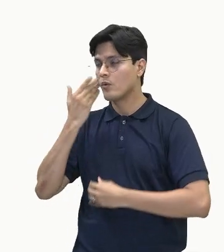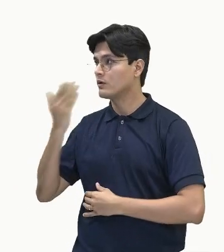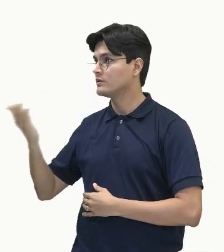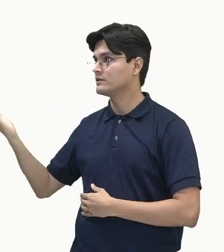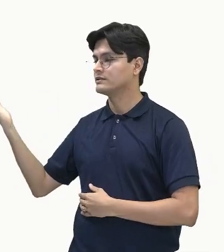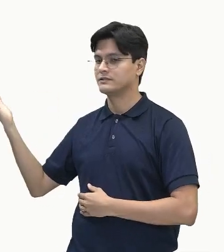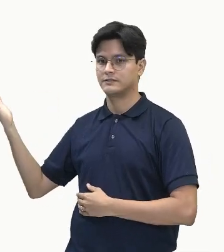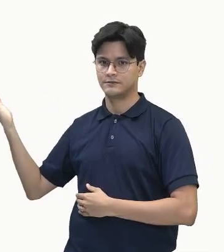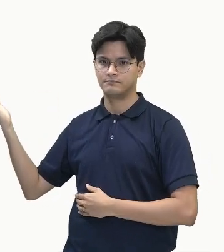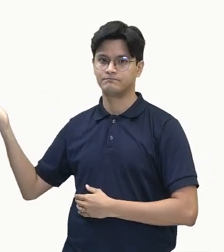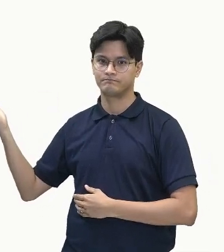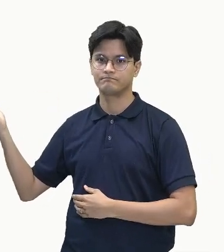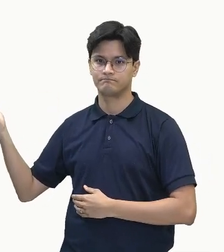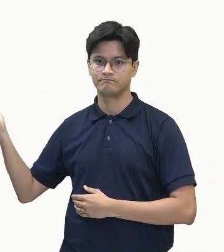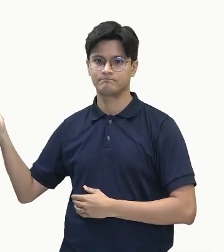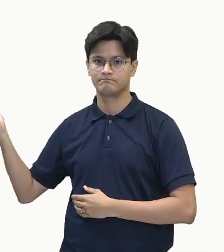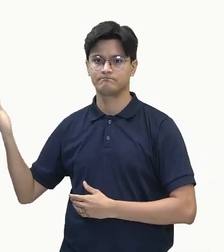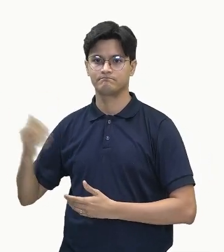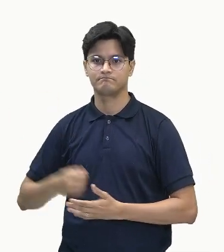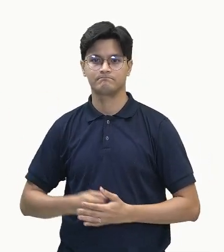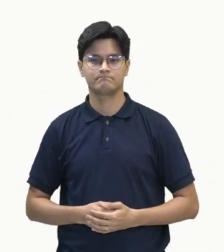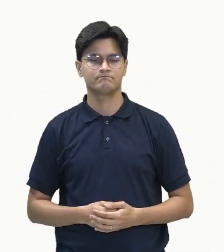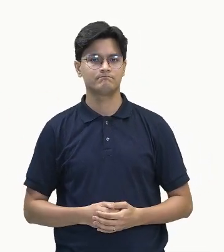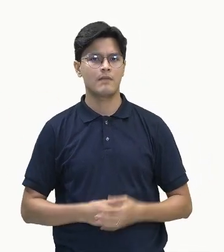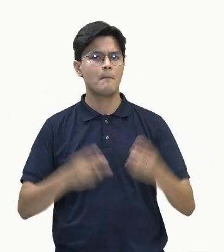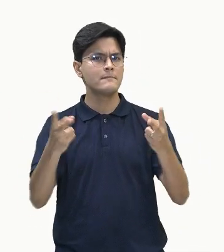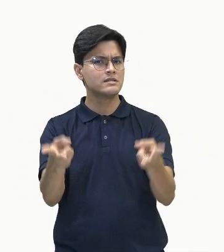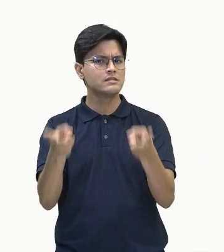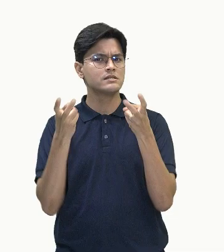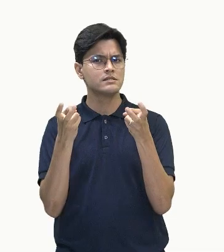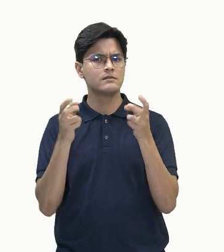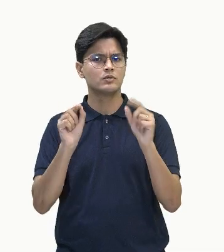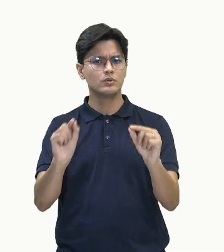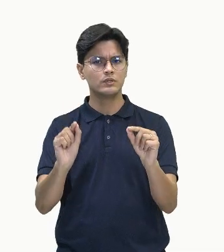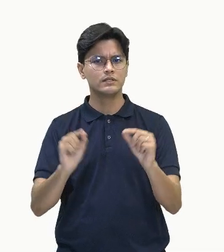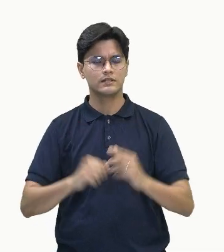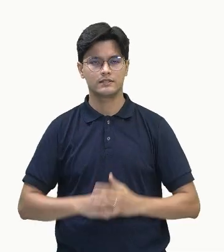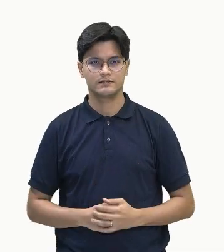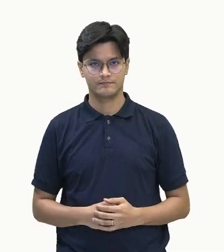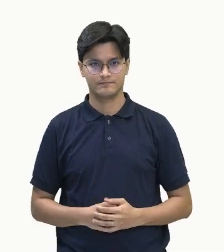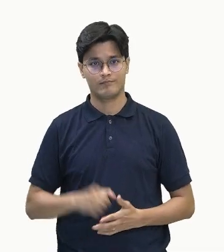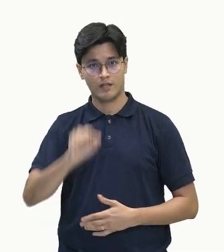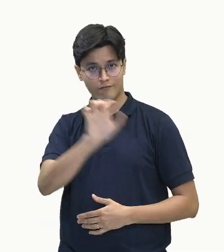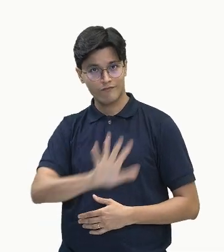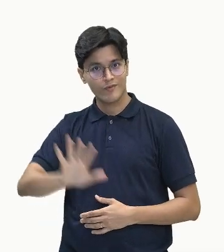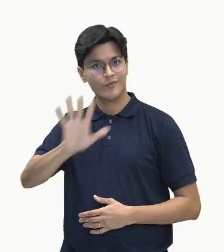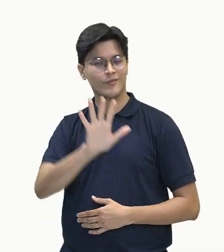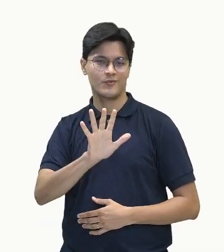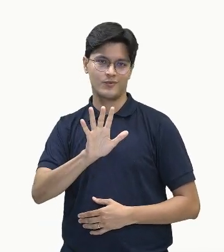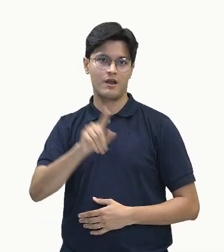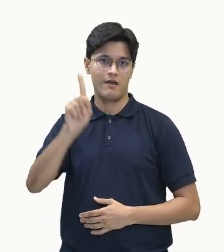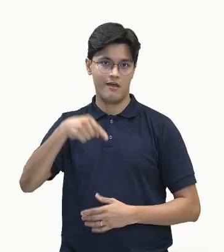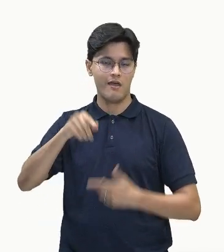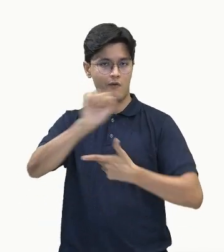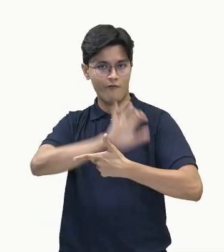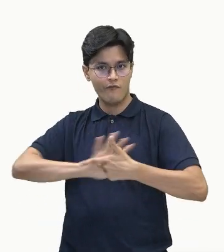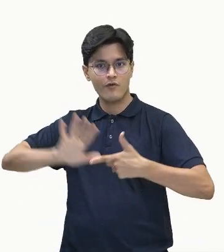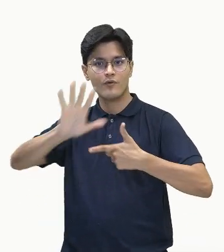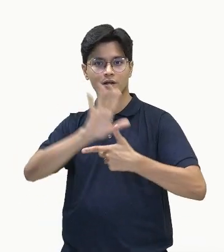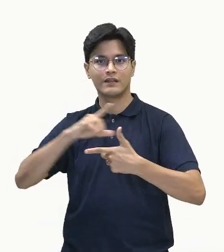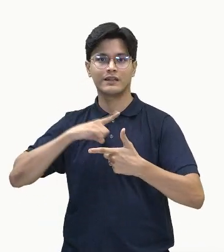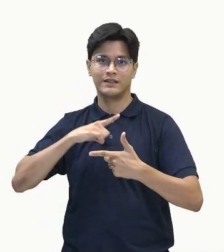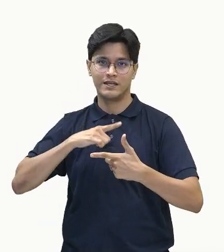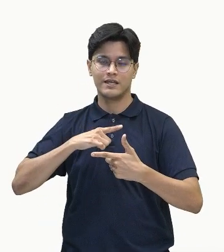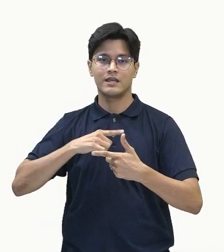tela, a gente consegue reparar, então, que a nossa figura, como eu havia falado antes, é uma figura que possui 4 lados, né?